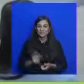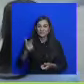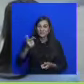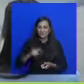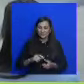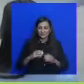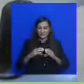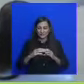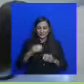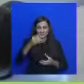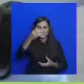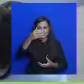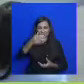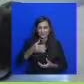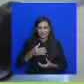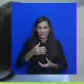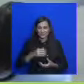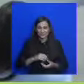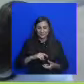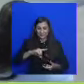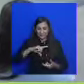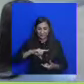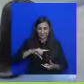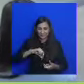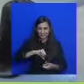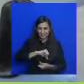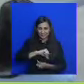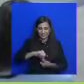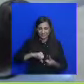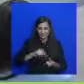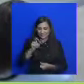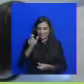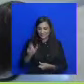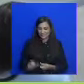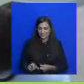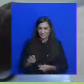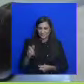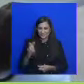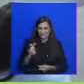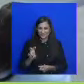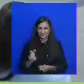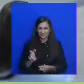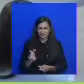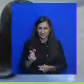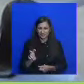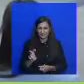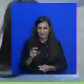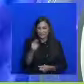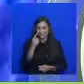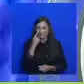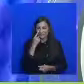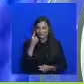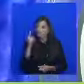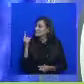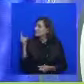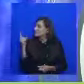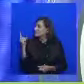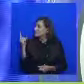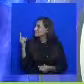Bola sendo recolocada no suporte superior, indicação agora da coluna 5. Bola